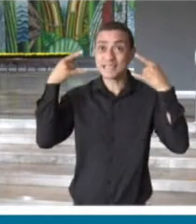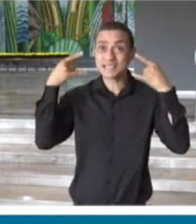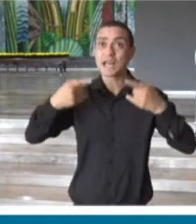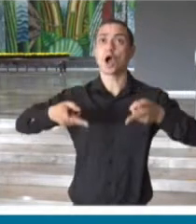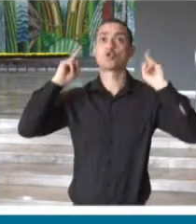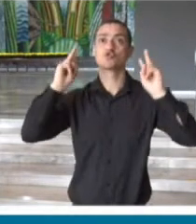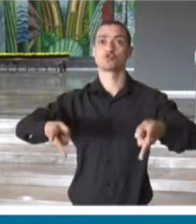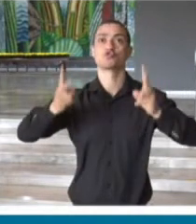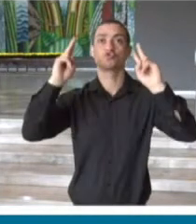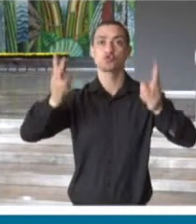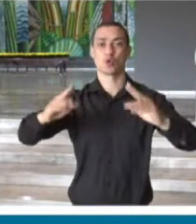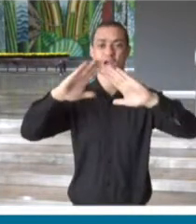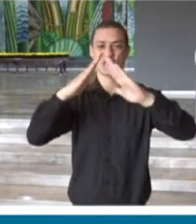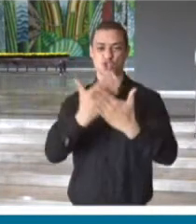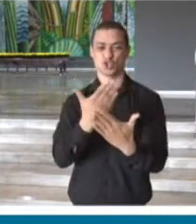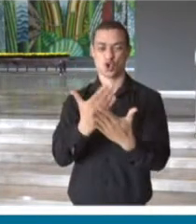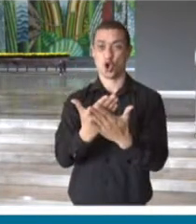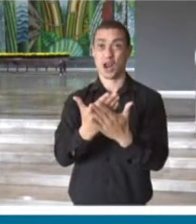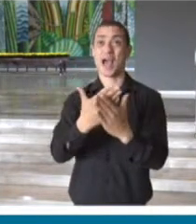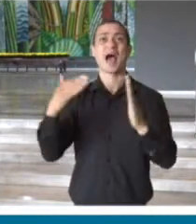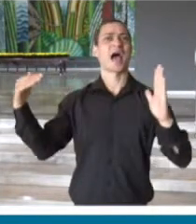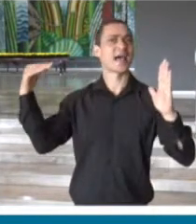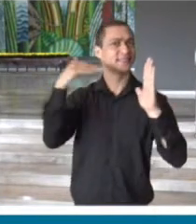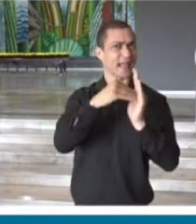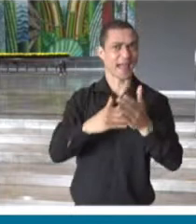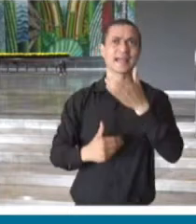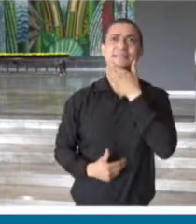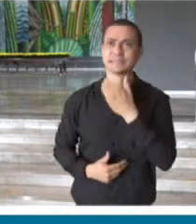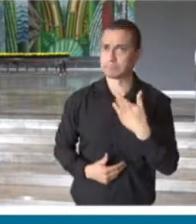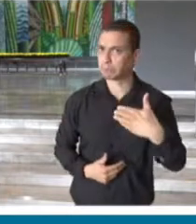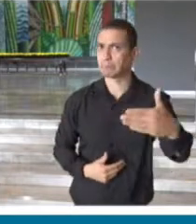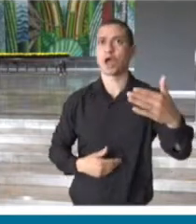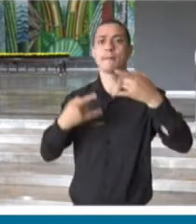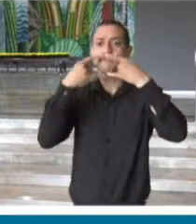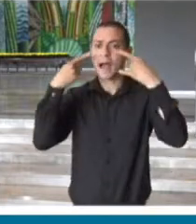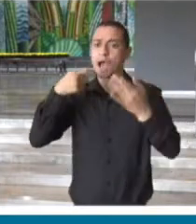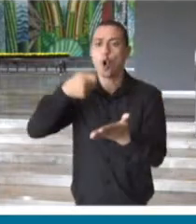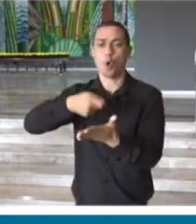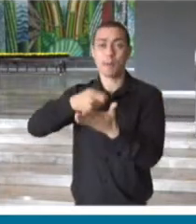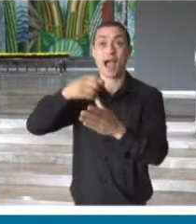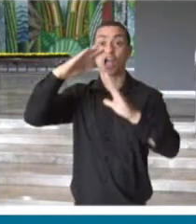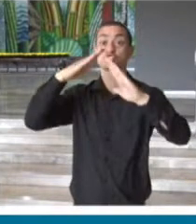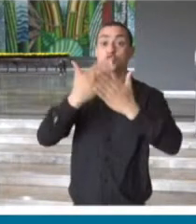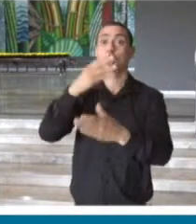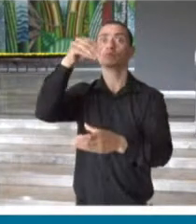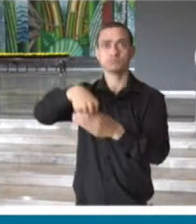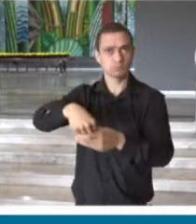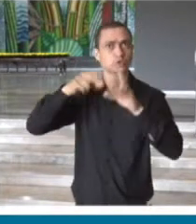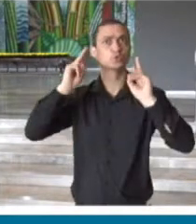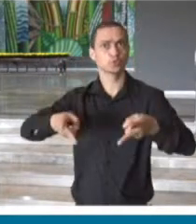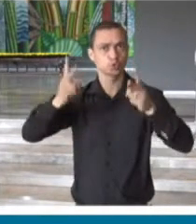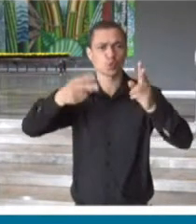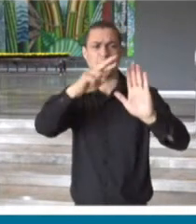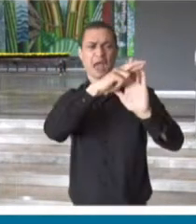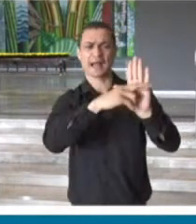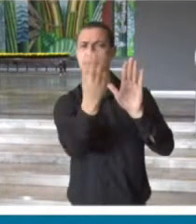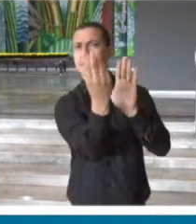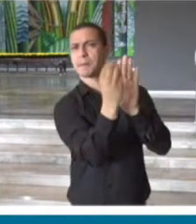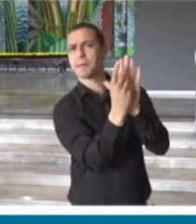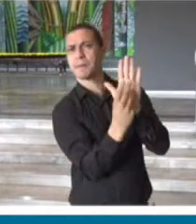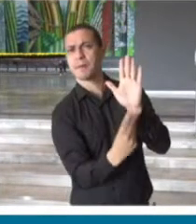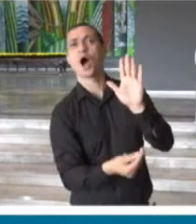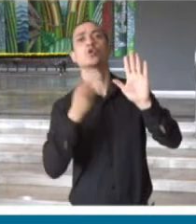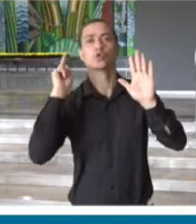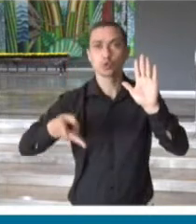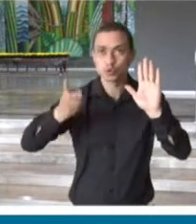nos espaços escolares até o final do ano. Nós vamos continuar exigindo os demais protocolos. Por exemplo, pode passar, a gente vai